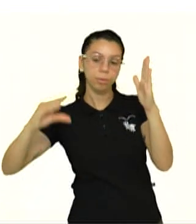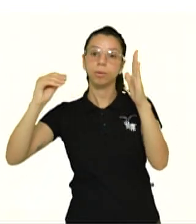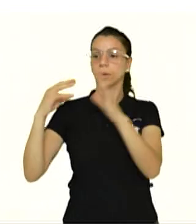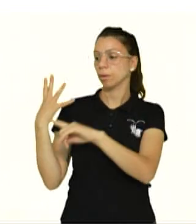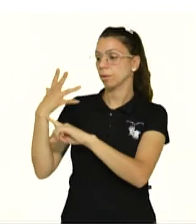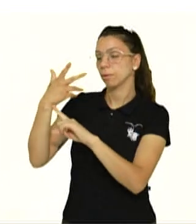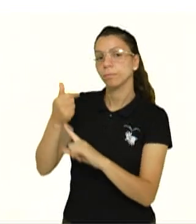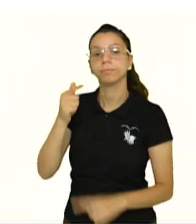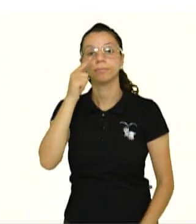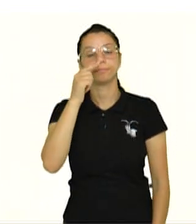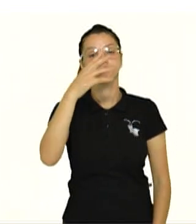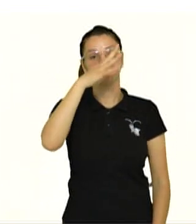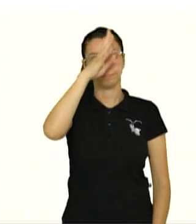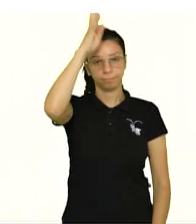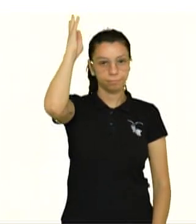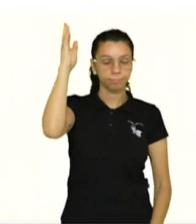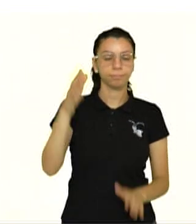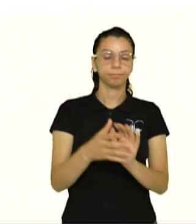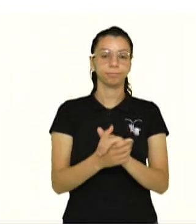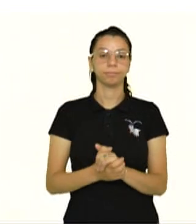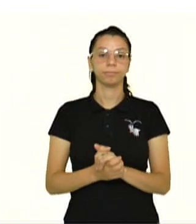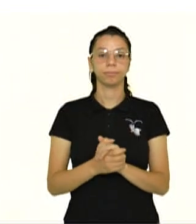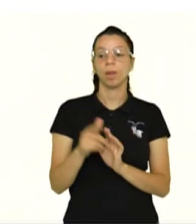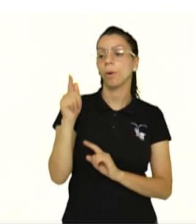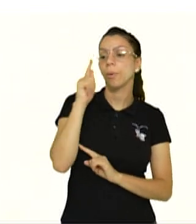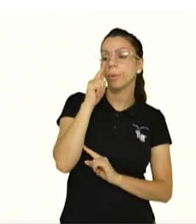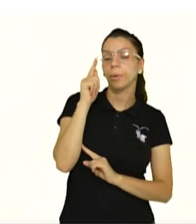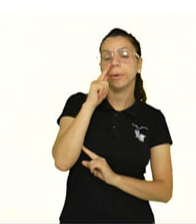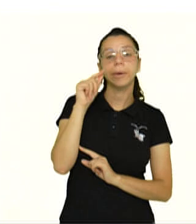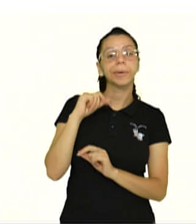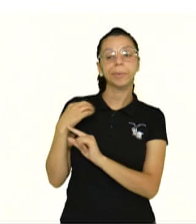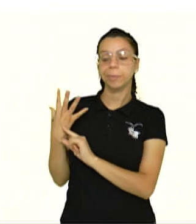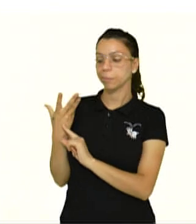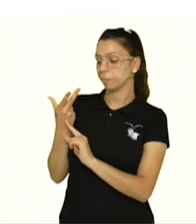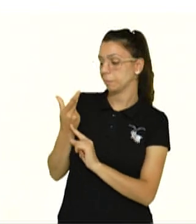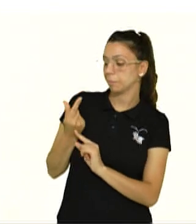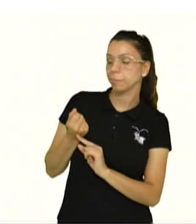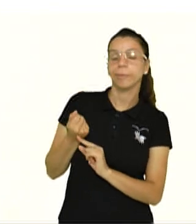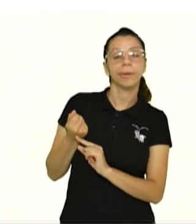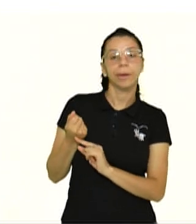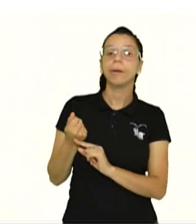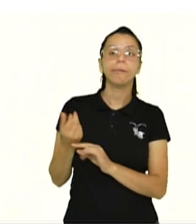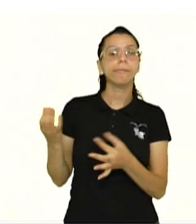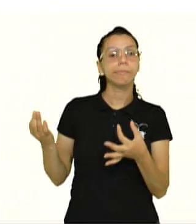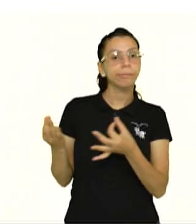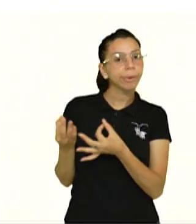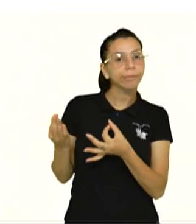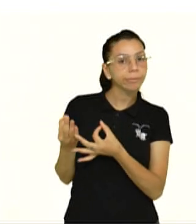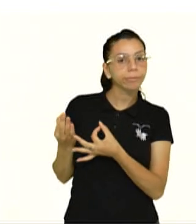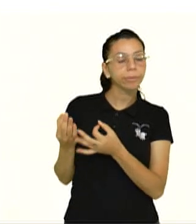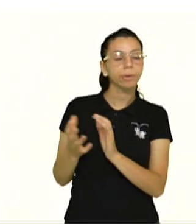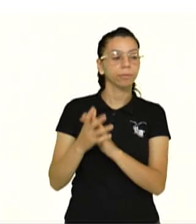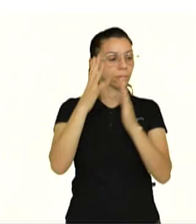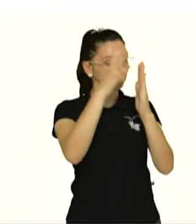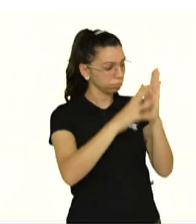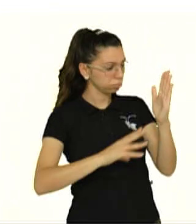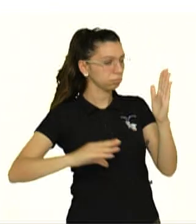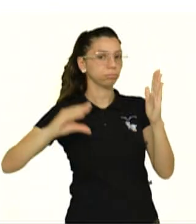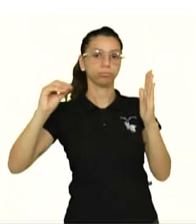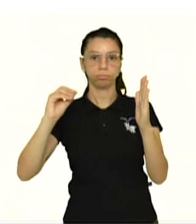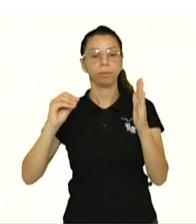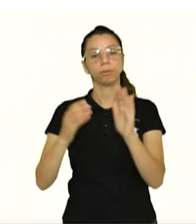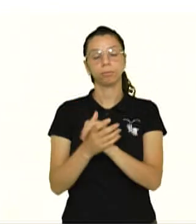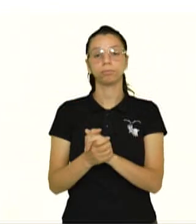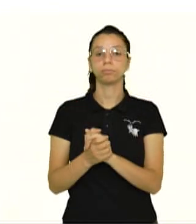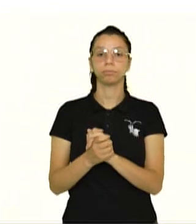greco-romana. Os gregos, né, a produção artística deles é vista como ideal. Então vamos imitar esse ideal, vamos tentar chegar